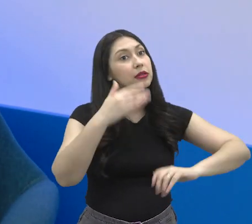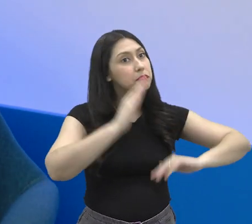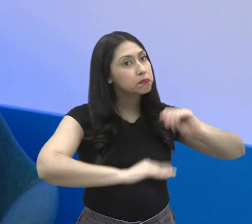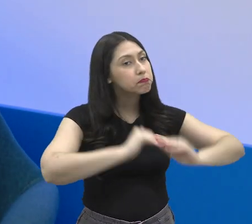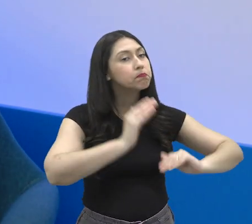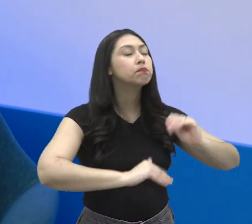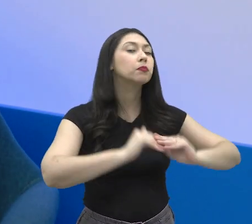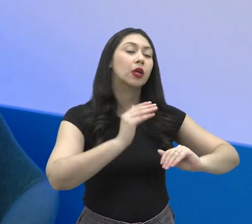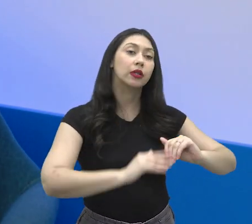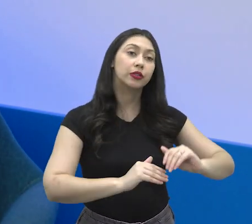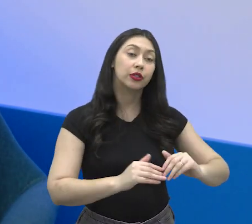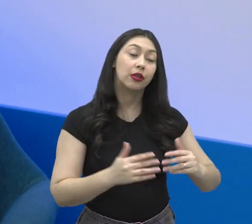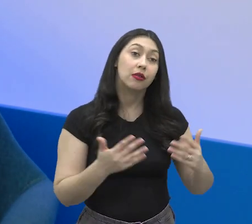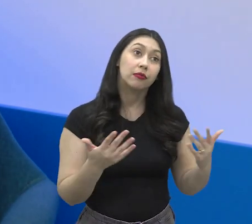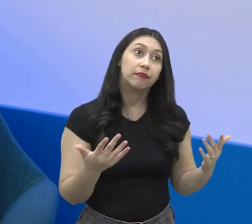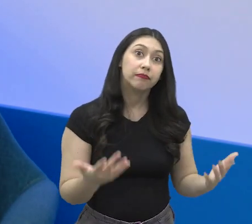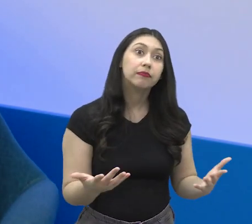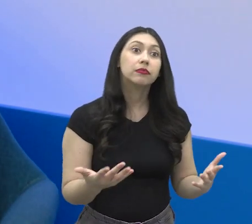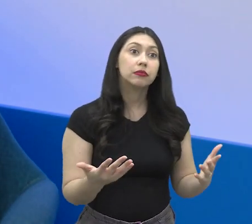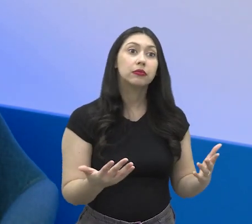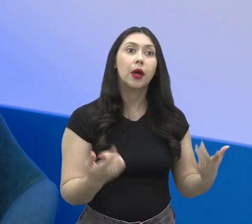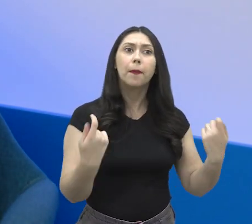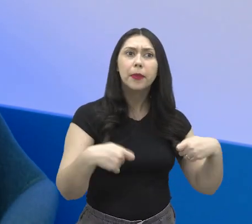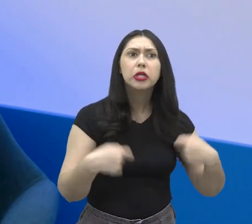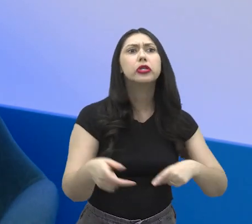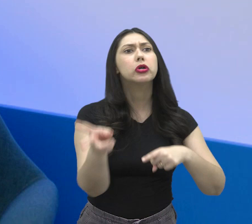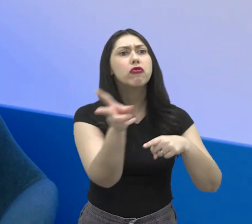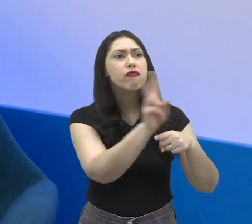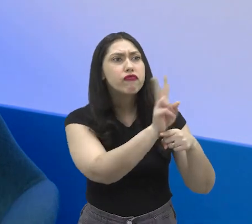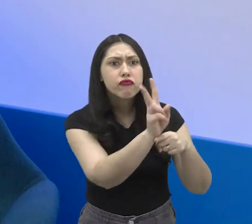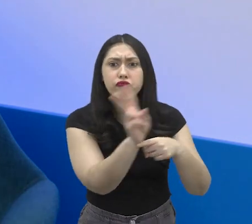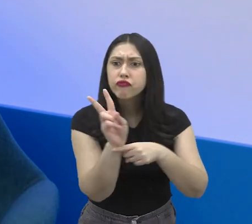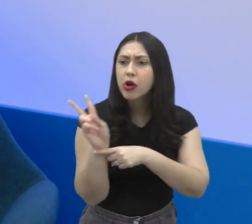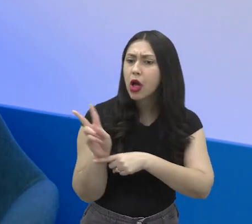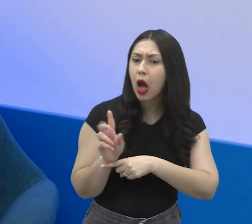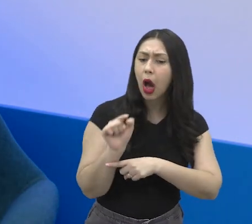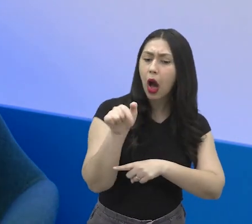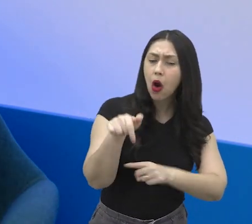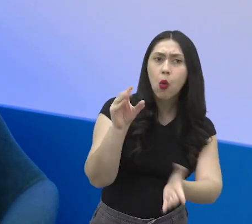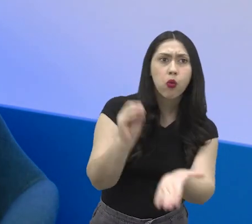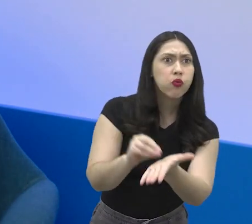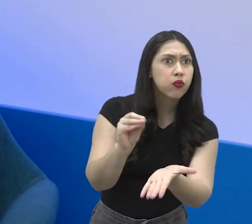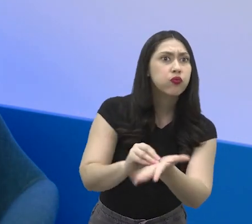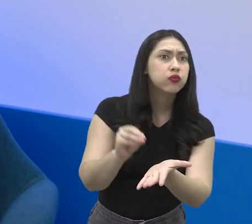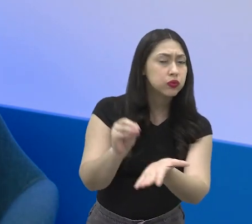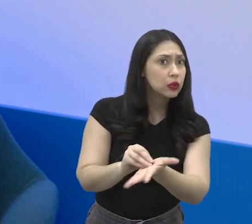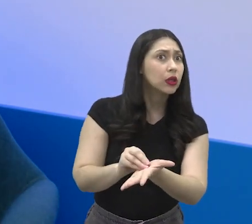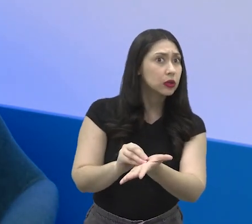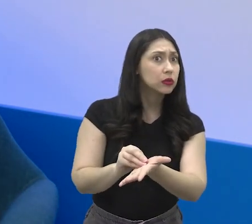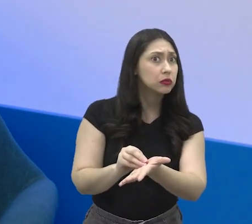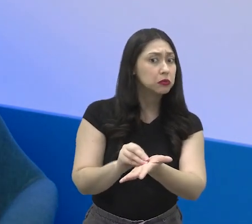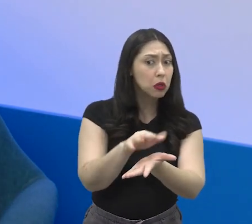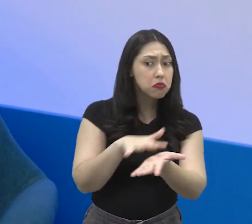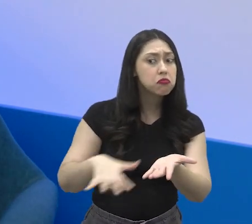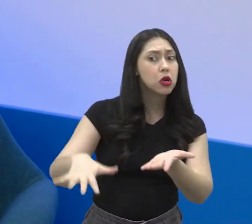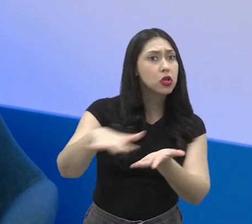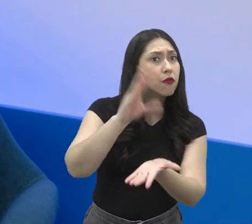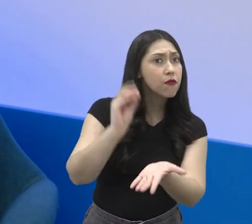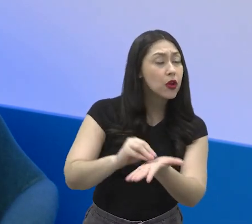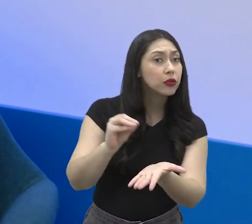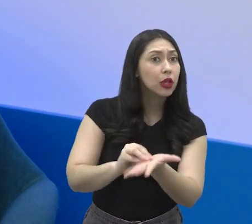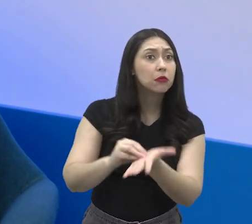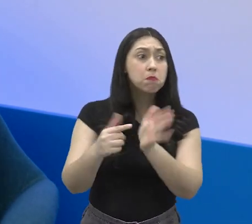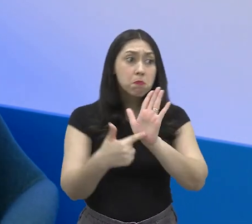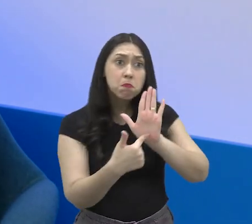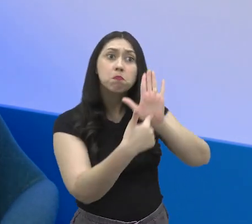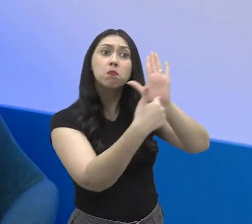essas atividades para lá. Então, cabe essa fiscalização, verificar esses setores onde não tem, essas regiões onde não